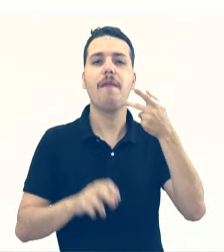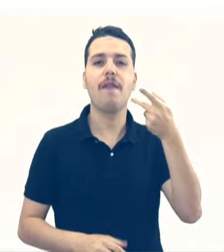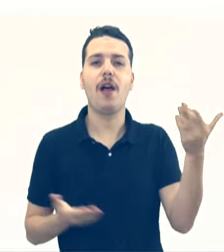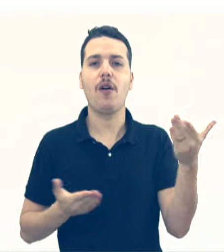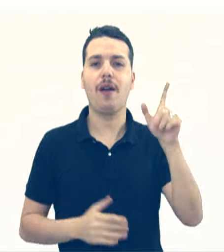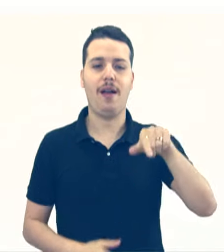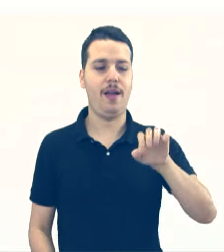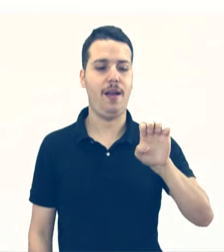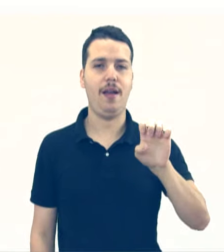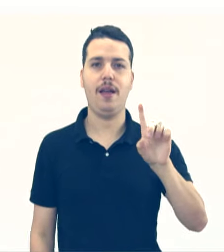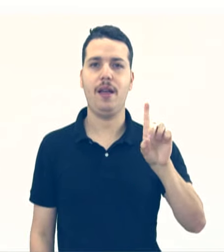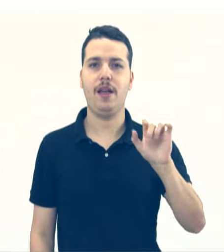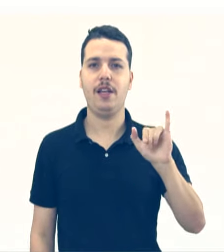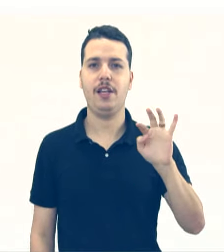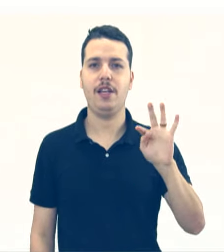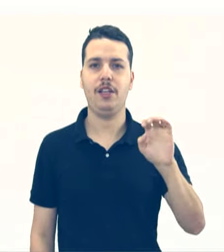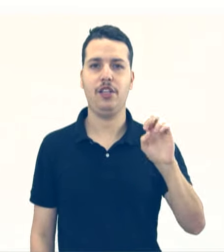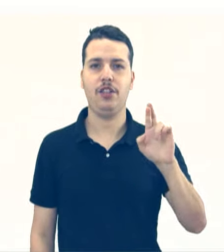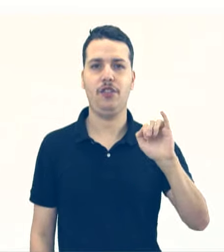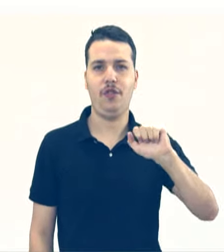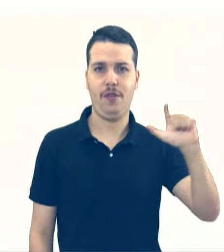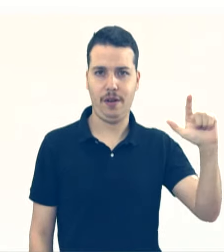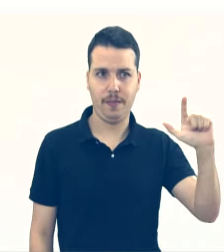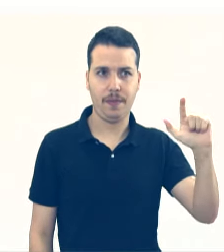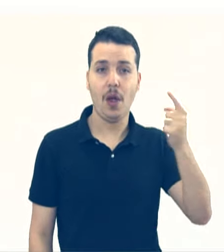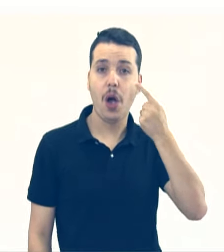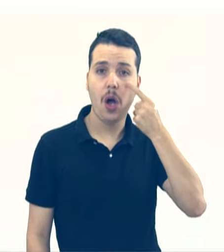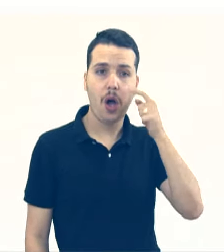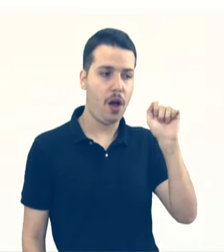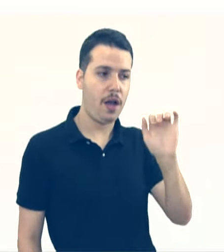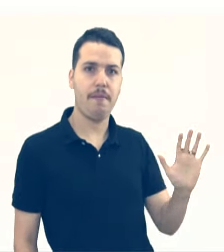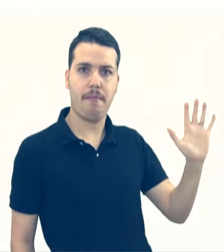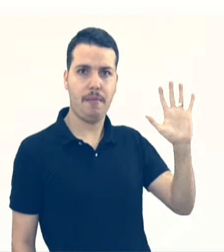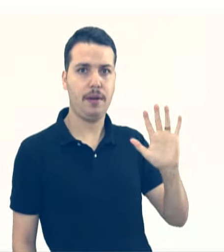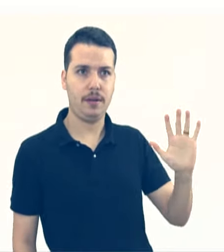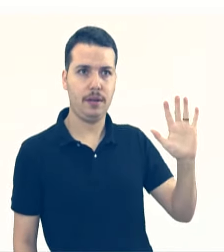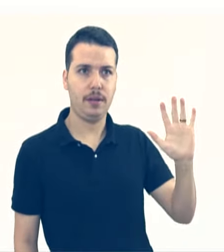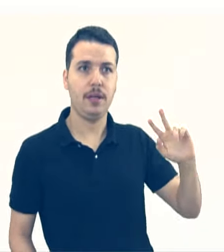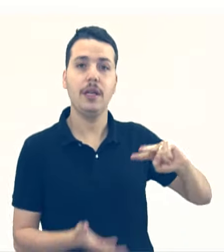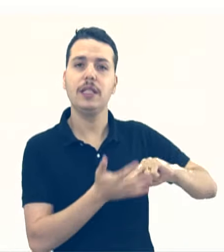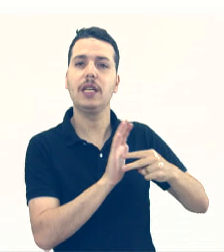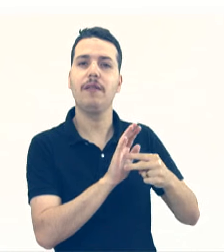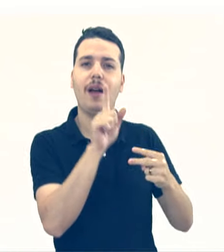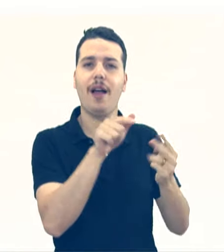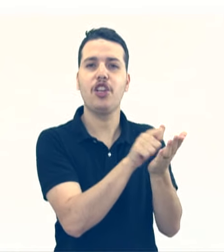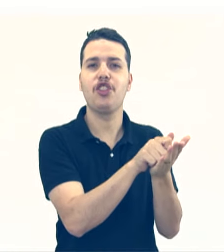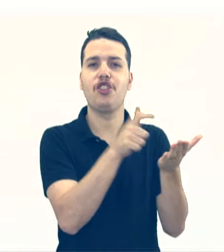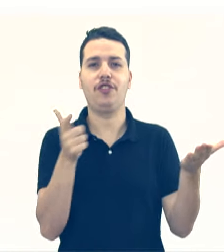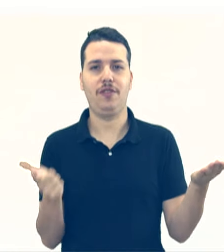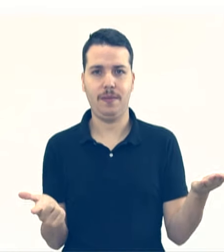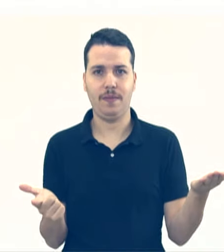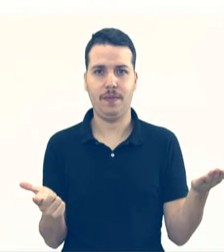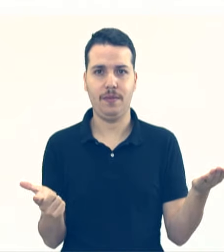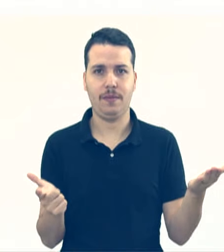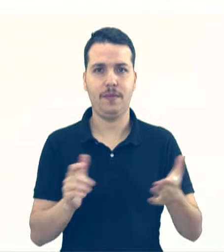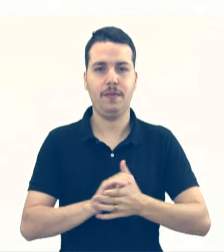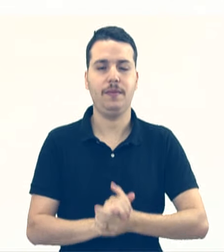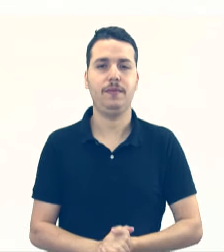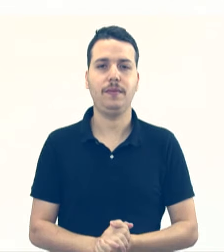editorial. Se vocês observarem a imagem aqui, está relacionado a jornal, né? Al